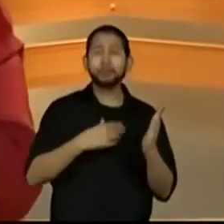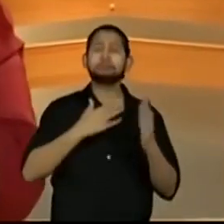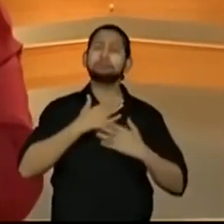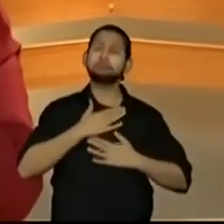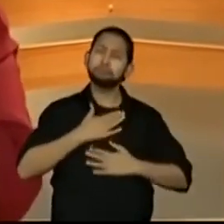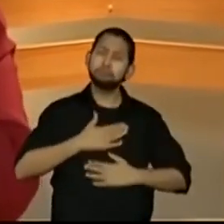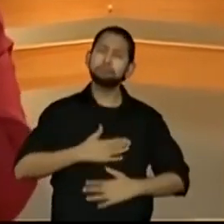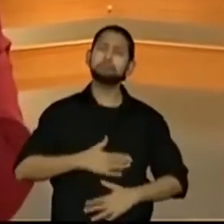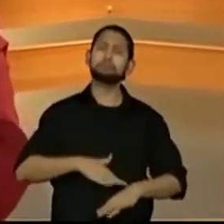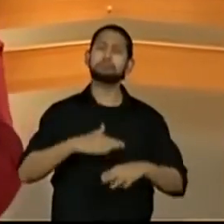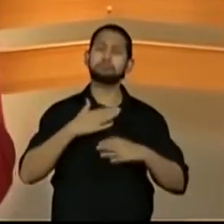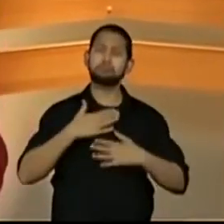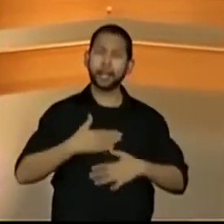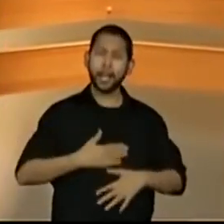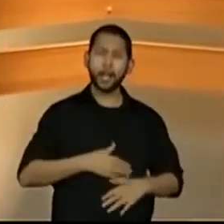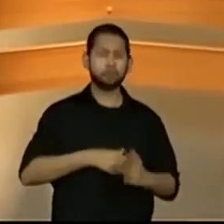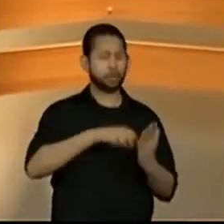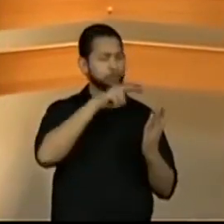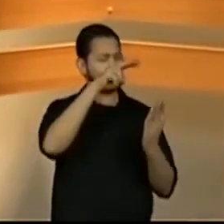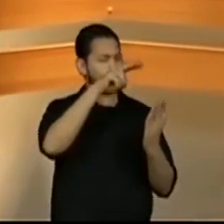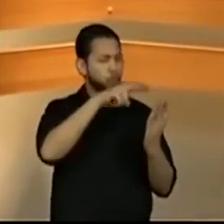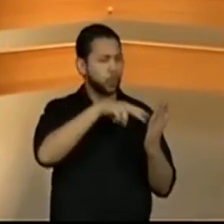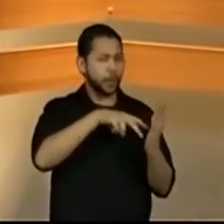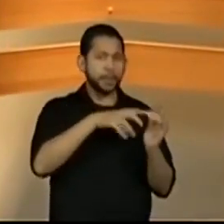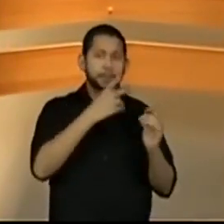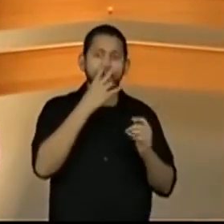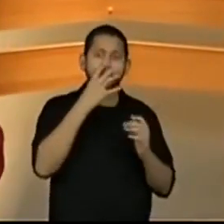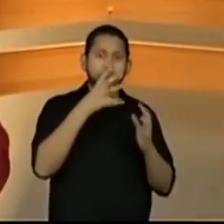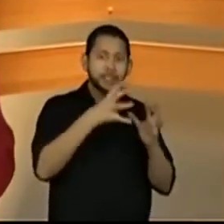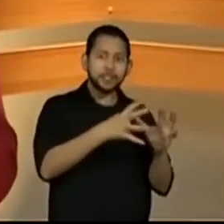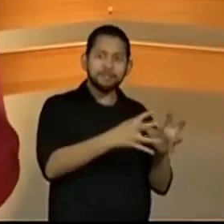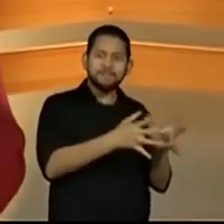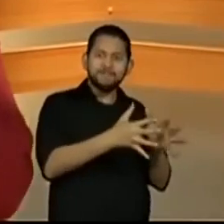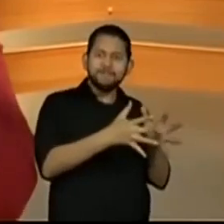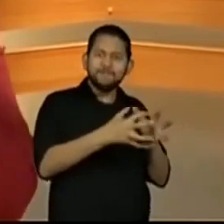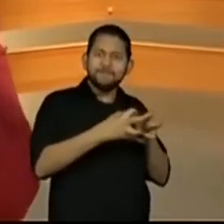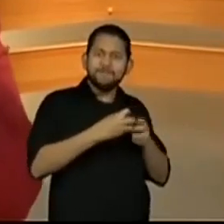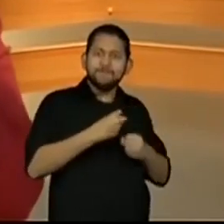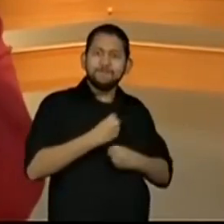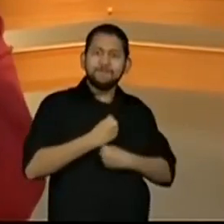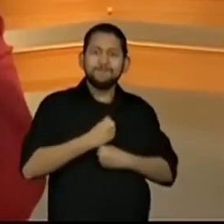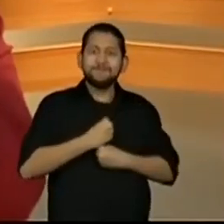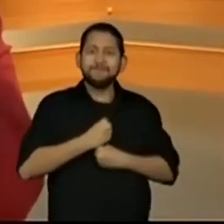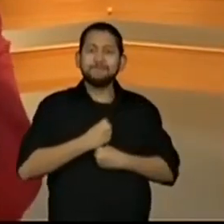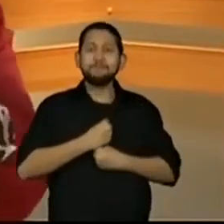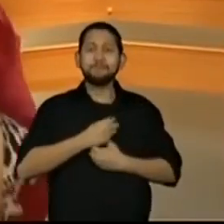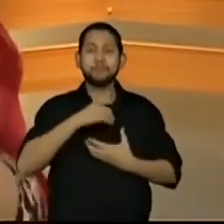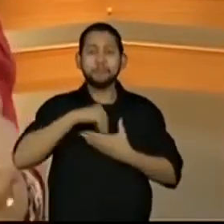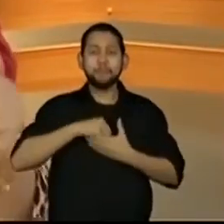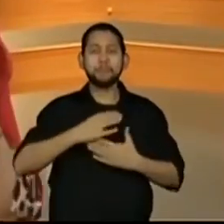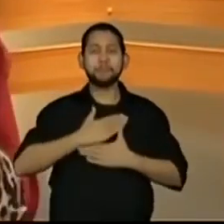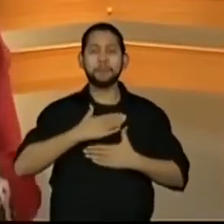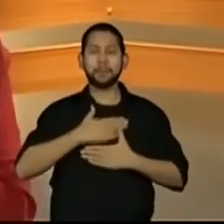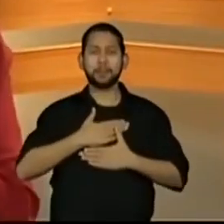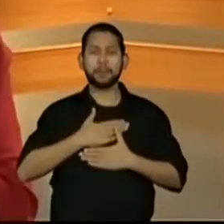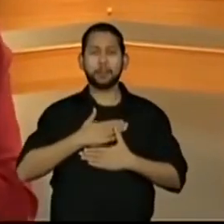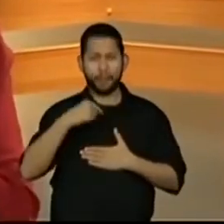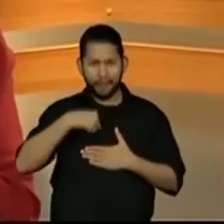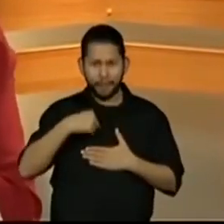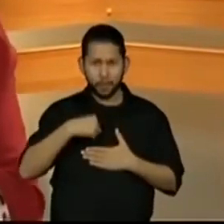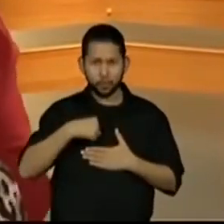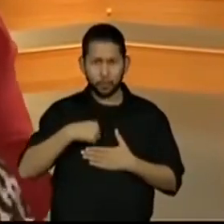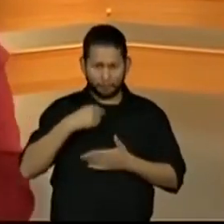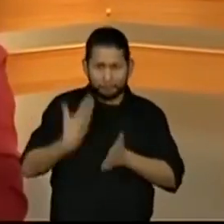O apreender é o ato de você entender, compreender e guardar para si. E nunca mais